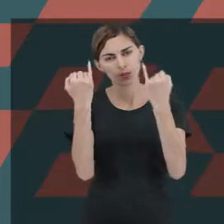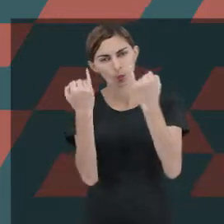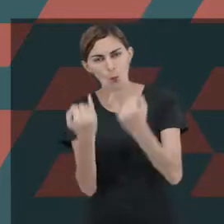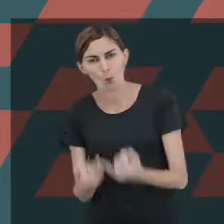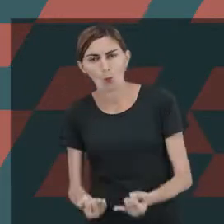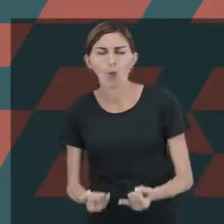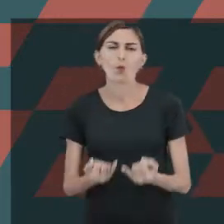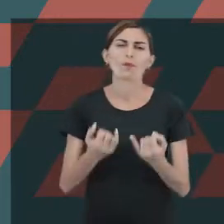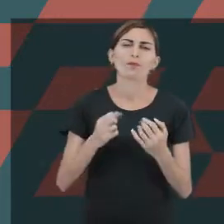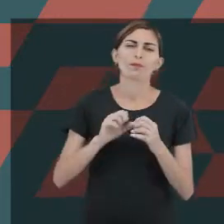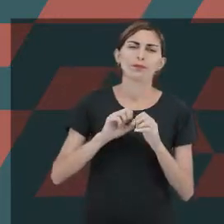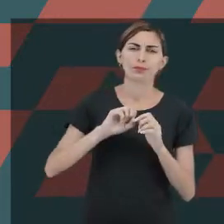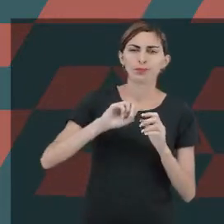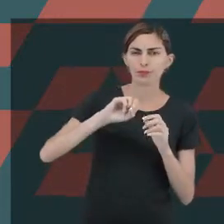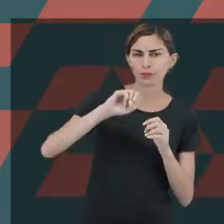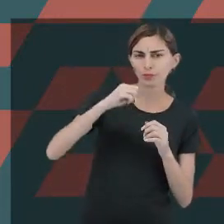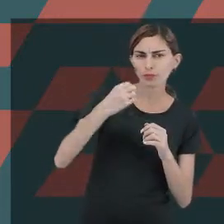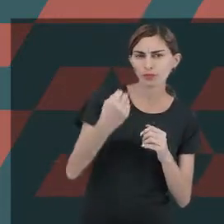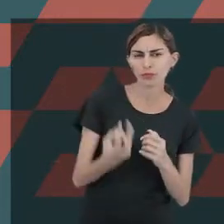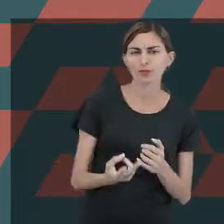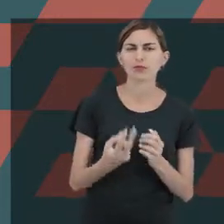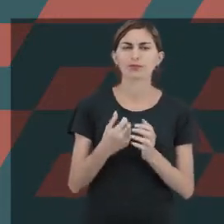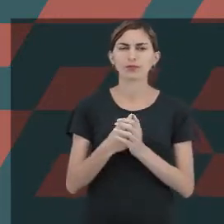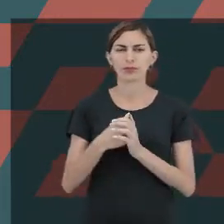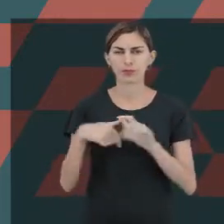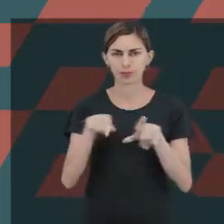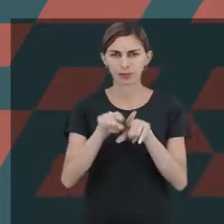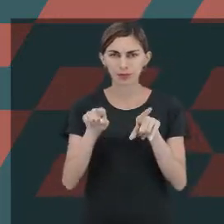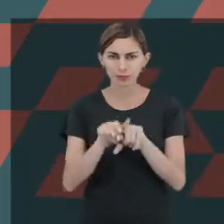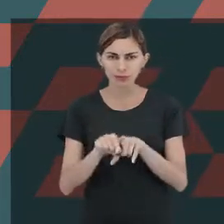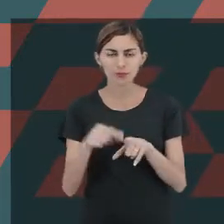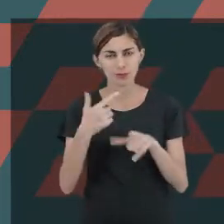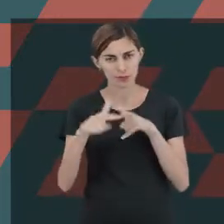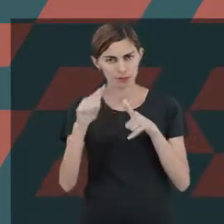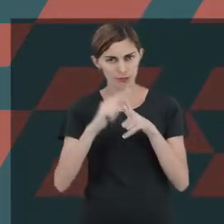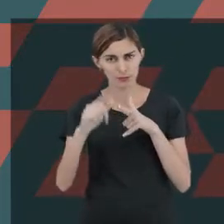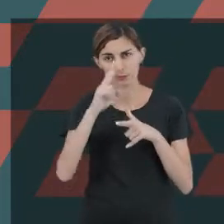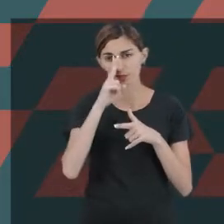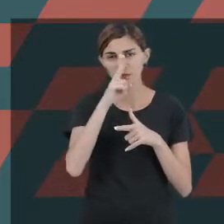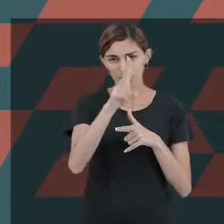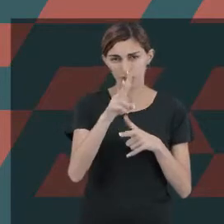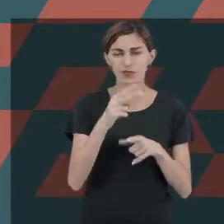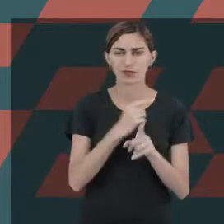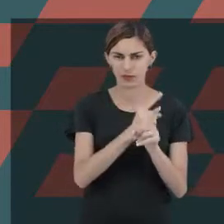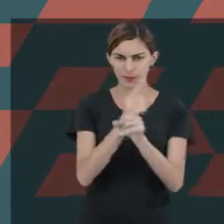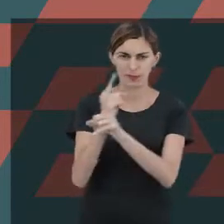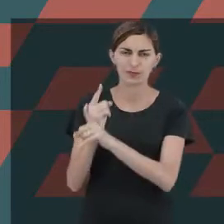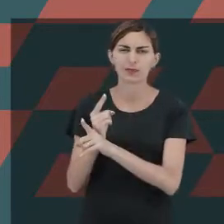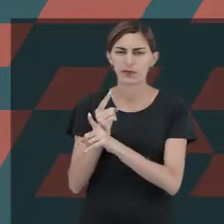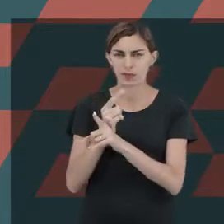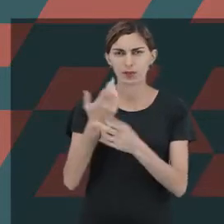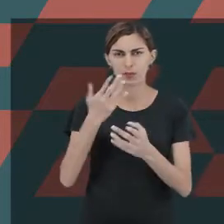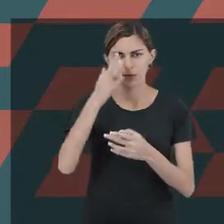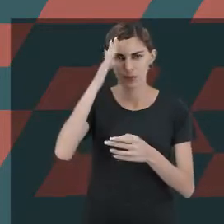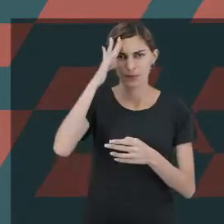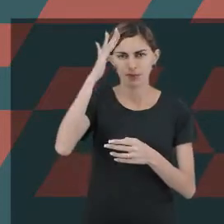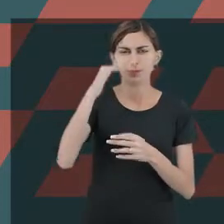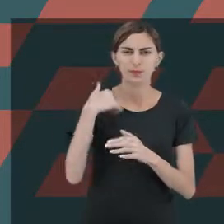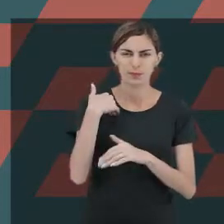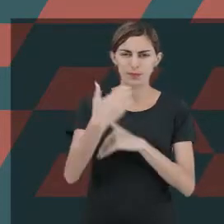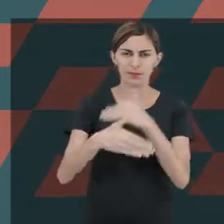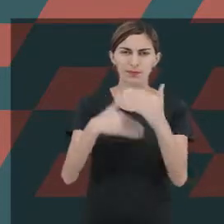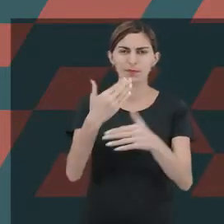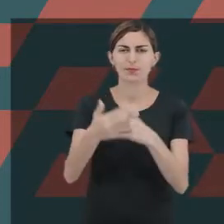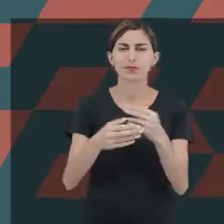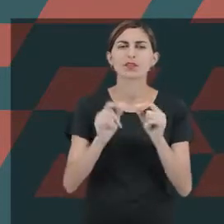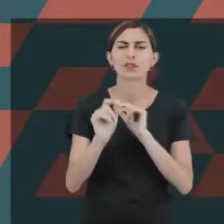ou suas consequências. Outro problema sério, que eu acho que é um dos mais frequentes e que agora, principalmente depois de algum tempo,